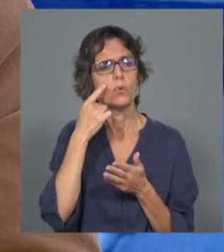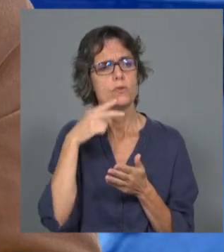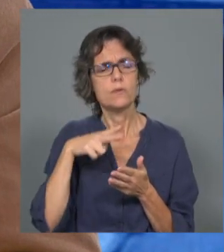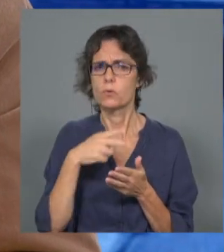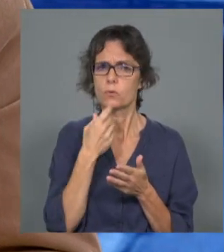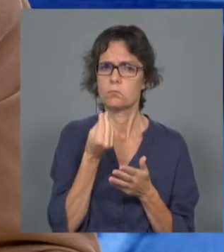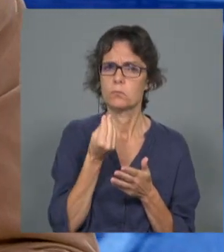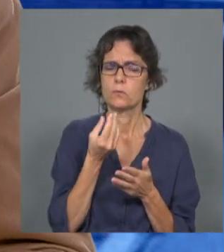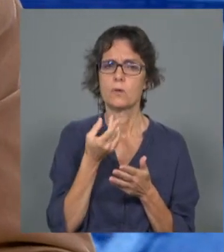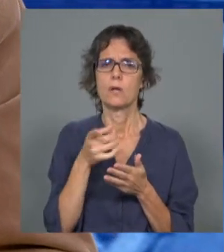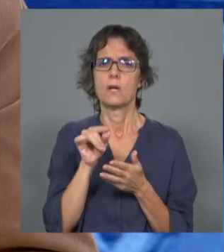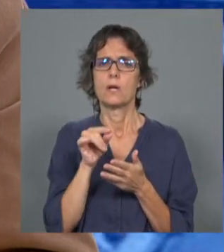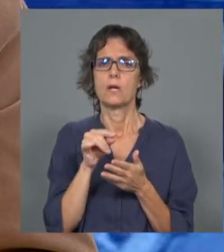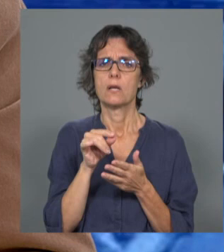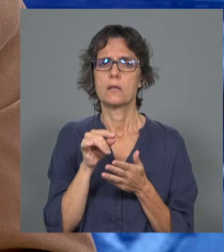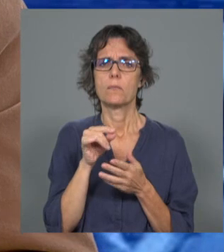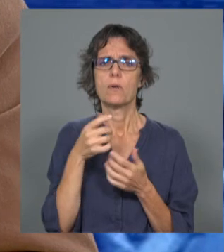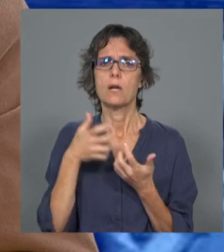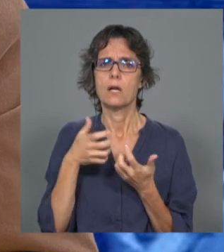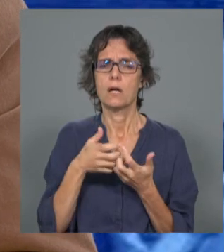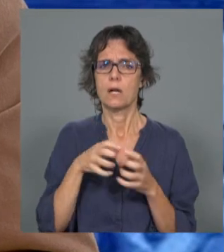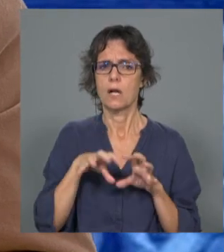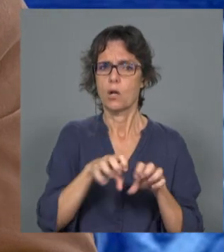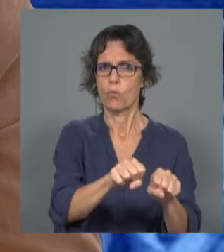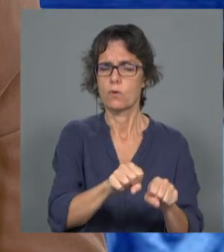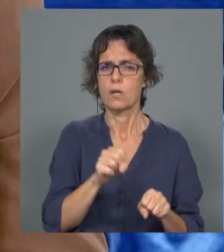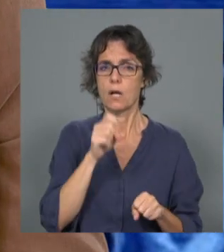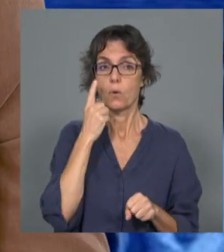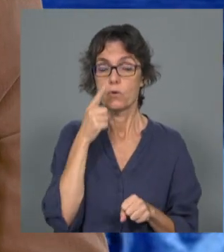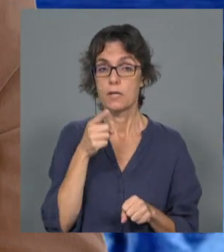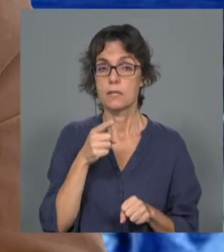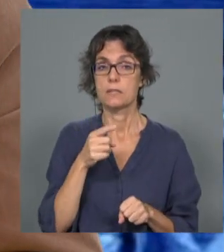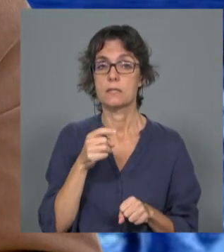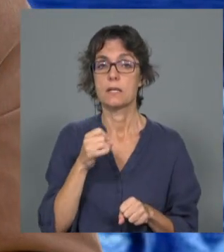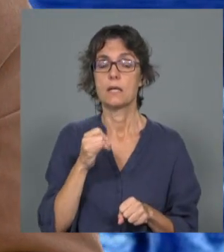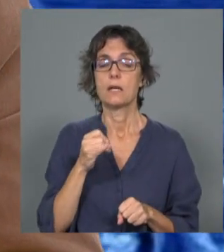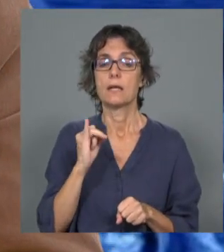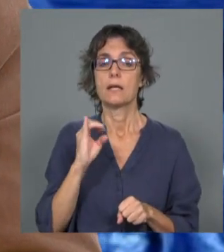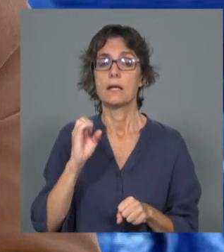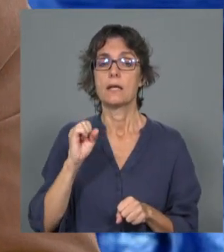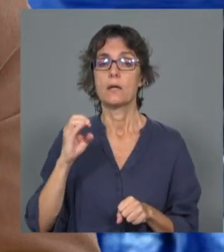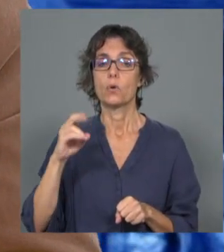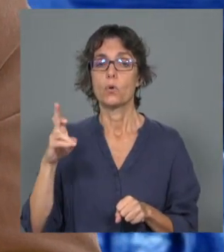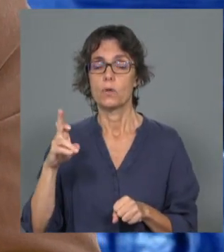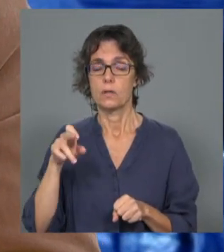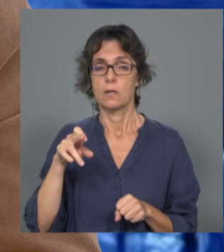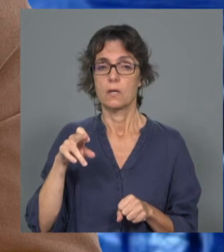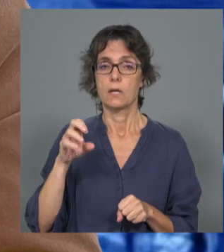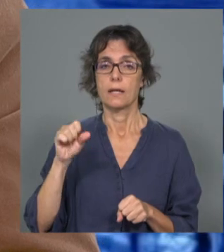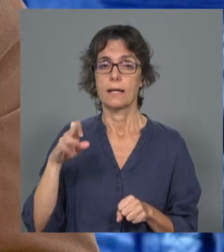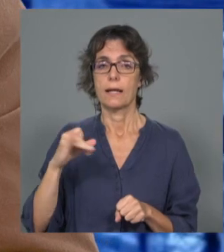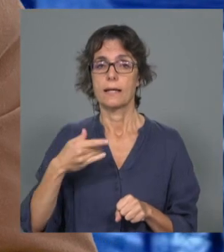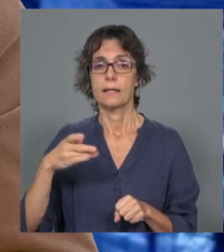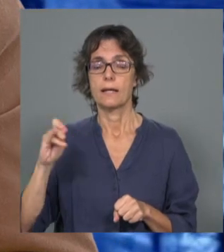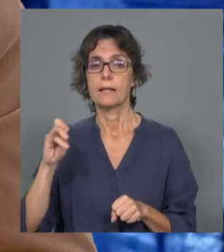conhecia o que tinha sido a guerra colonial, Igor Gaidar, e que escreveu um livro sobre o fim